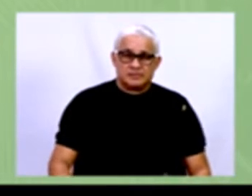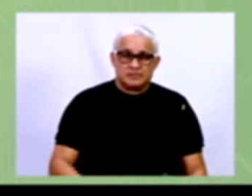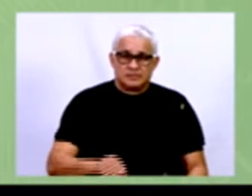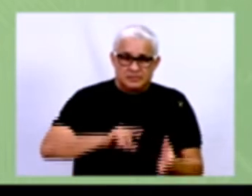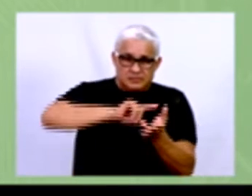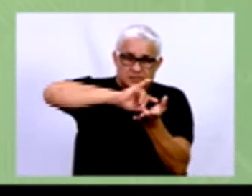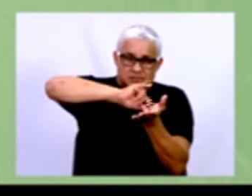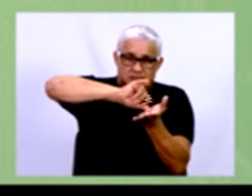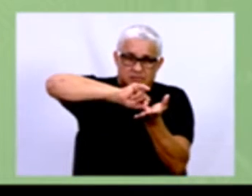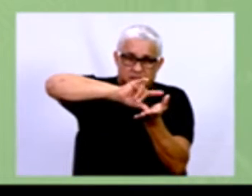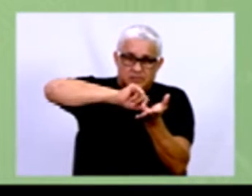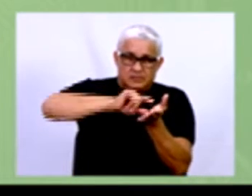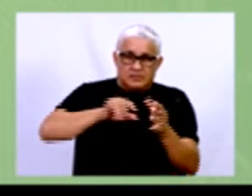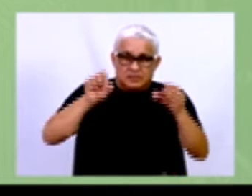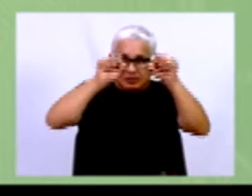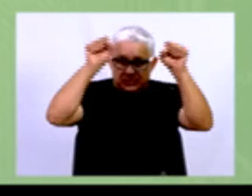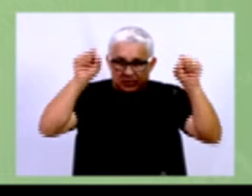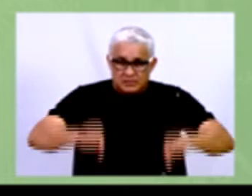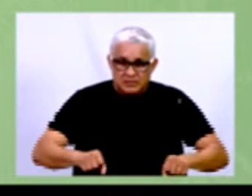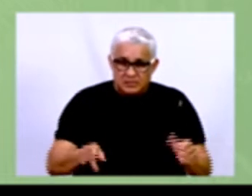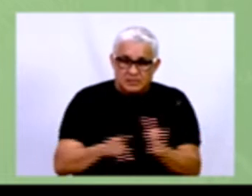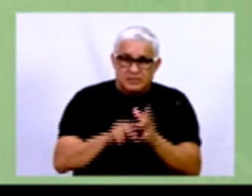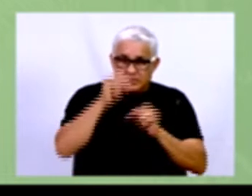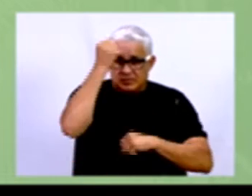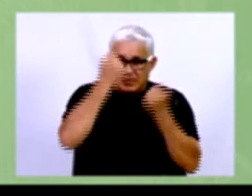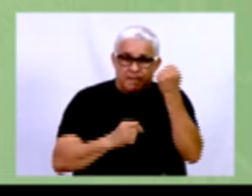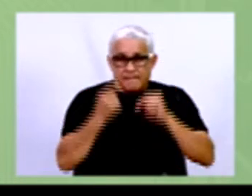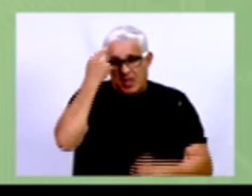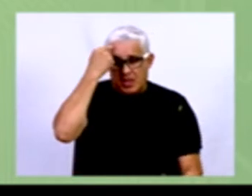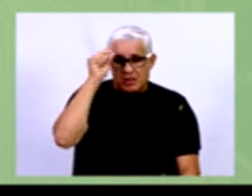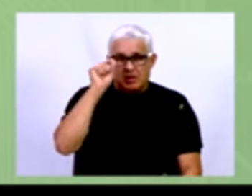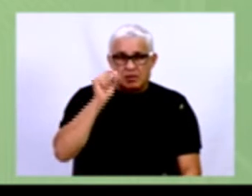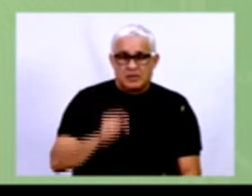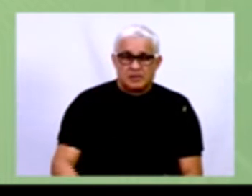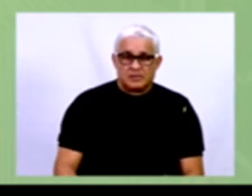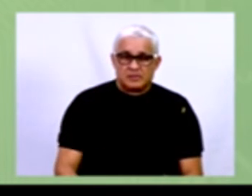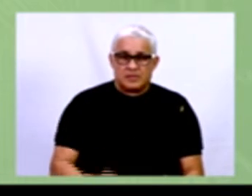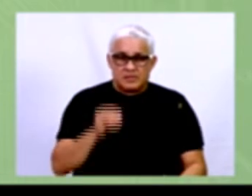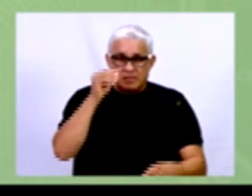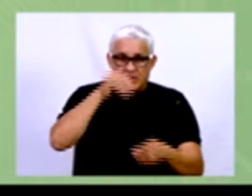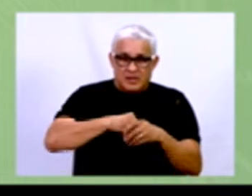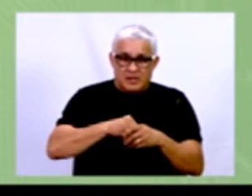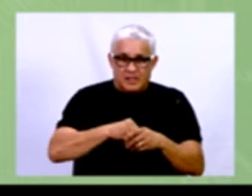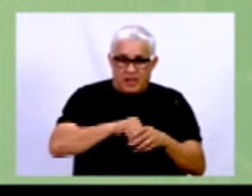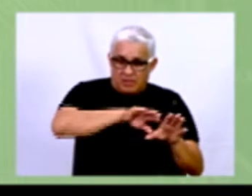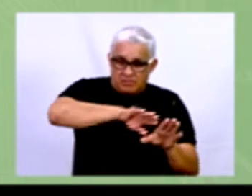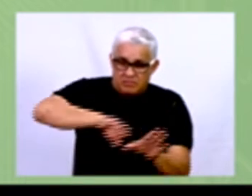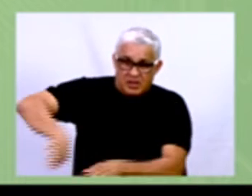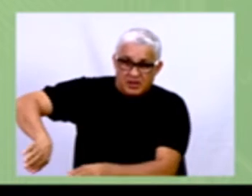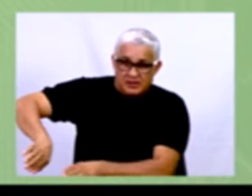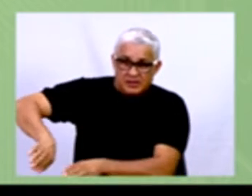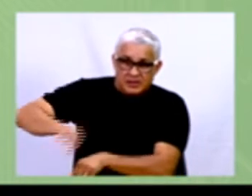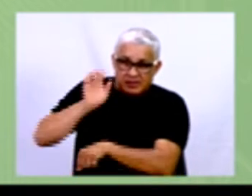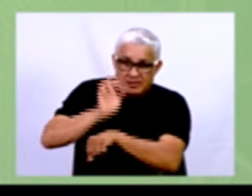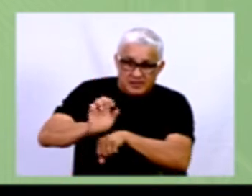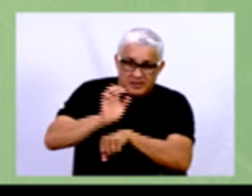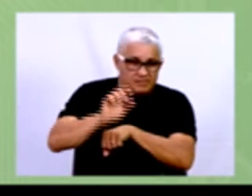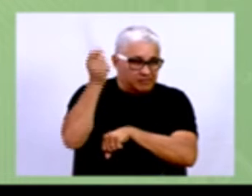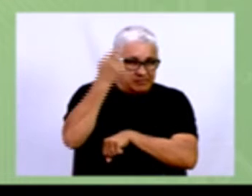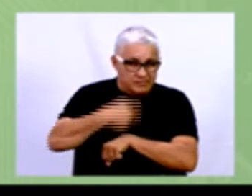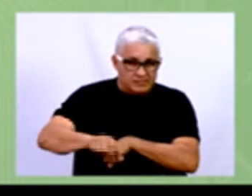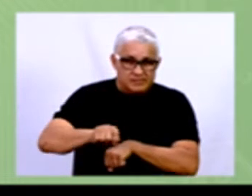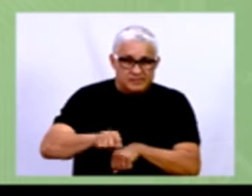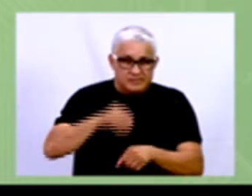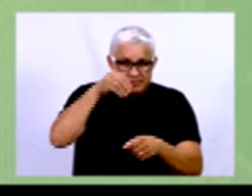capitalismo, como sistema, como modo de produção, ele foi pensado para funcionar sem o Estado, ou sem a presença extensiva